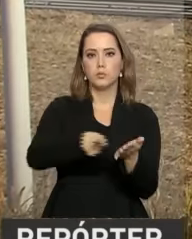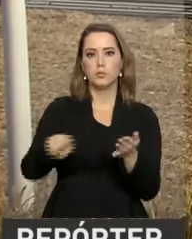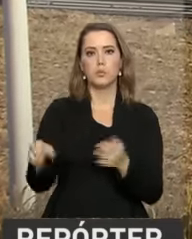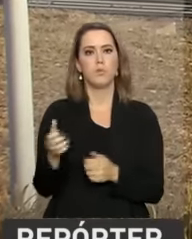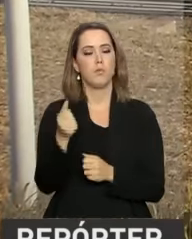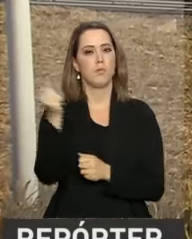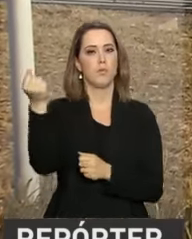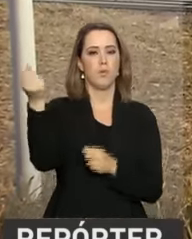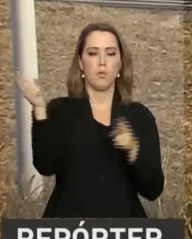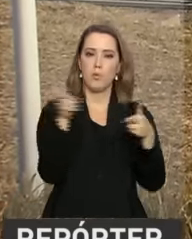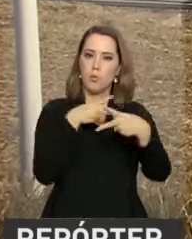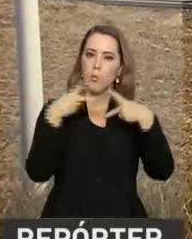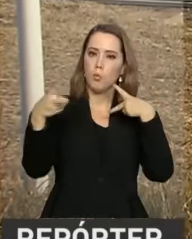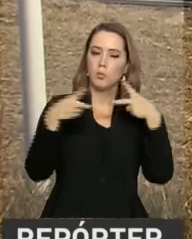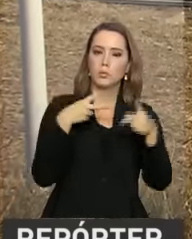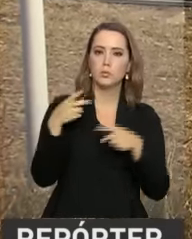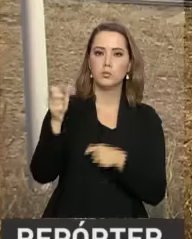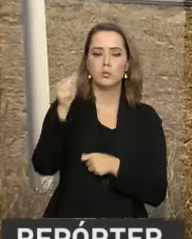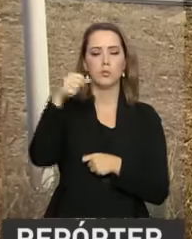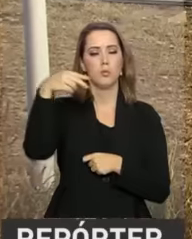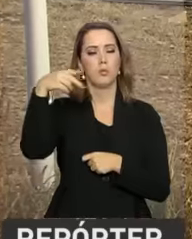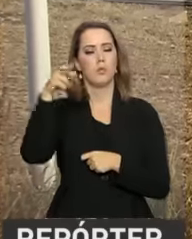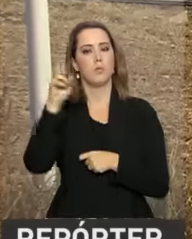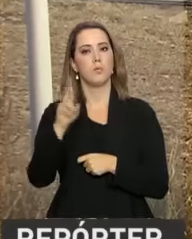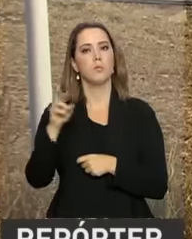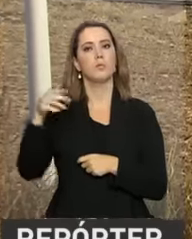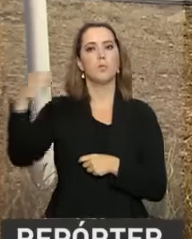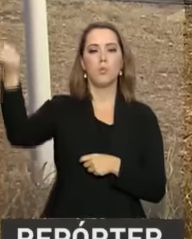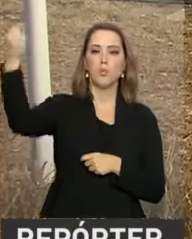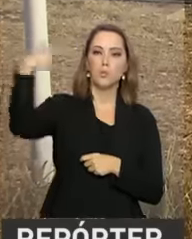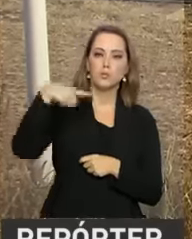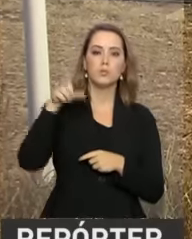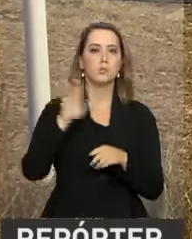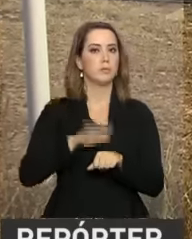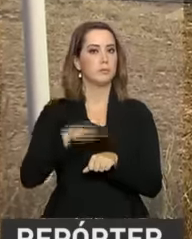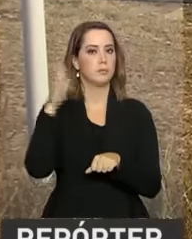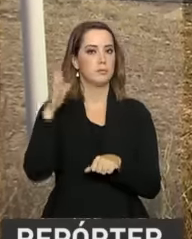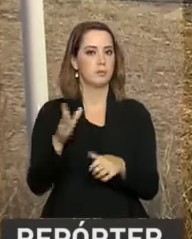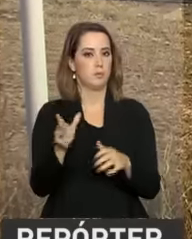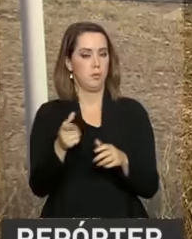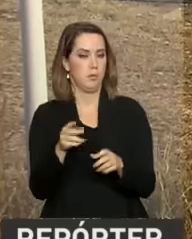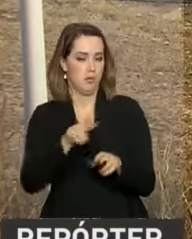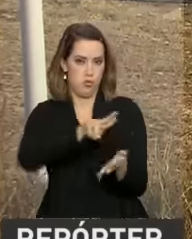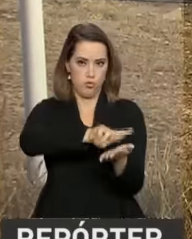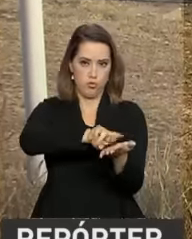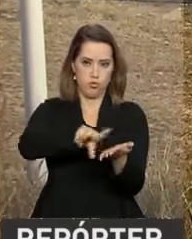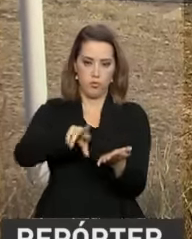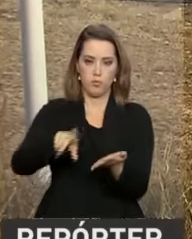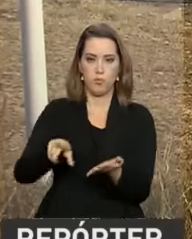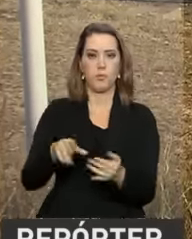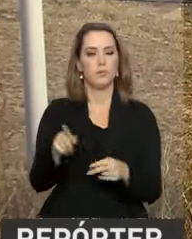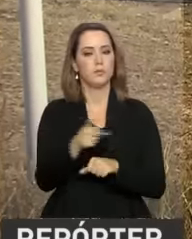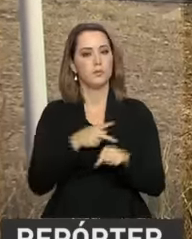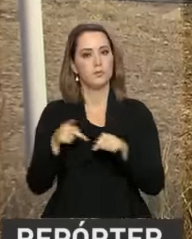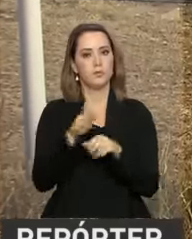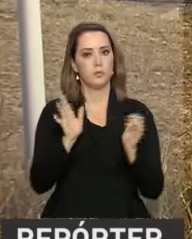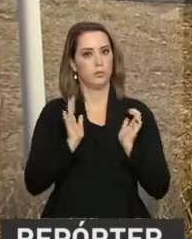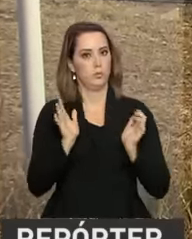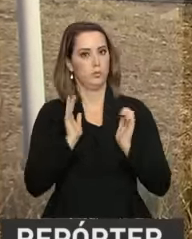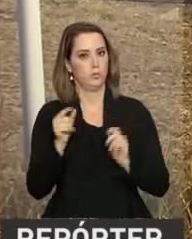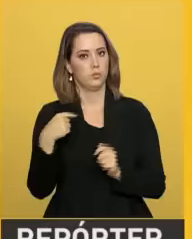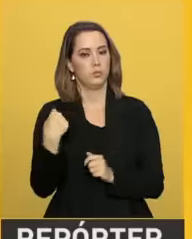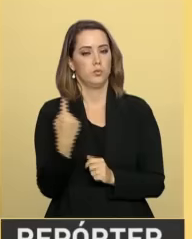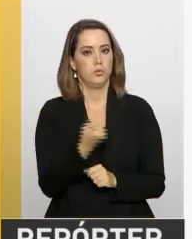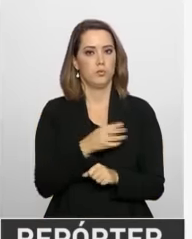e o sol esse índice é quatro vezes maior que a média dos países ricos e quase o triplo da média